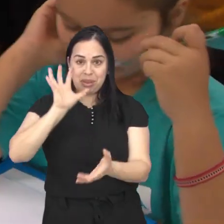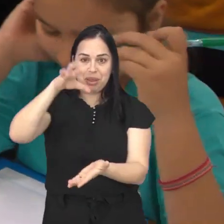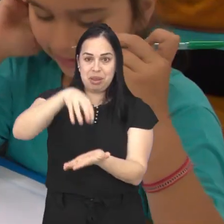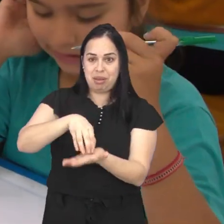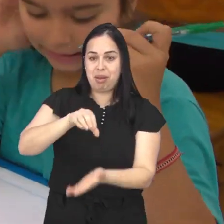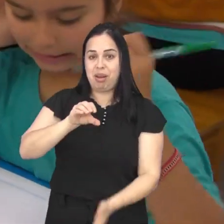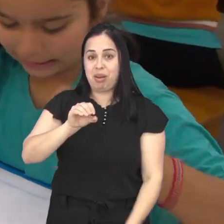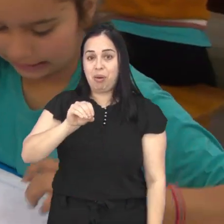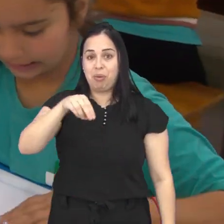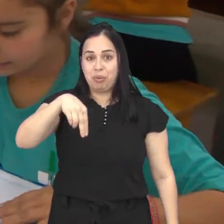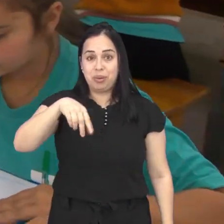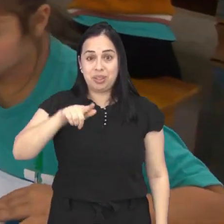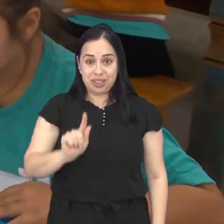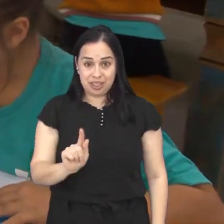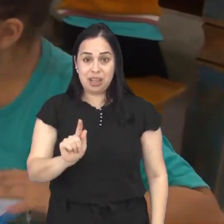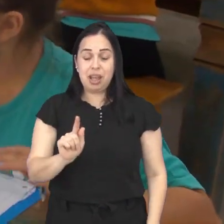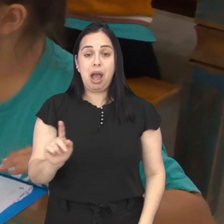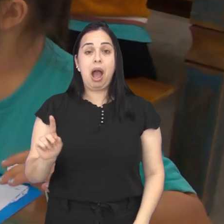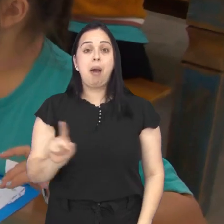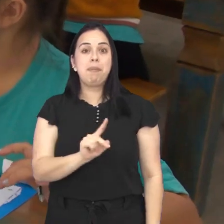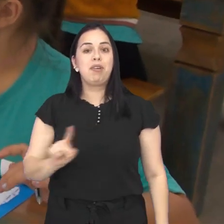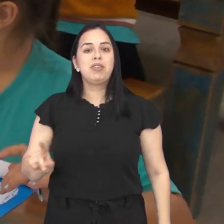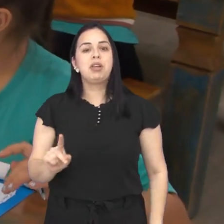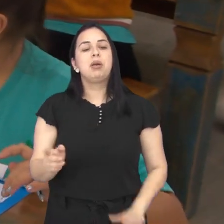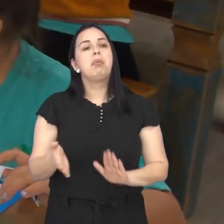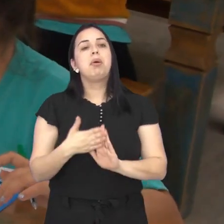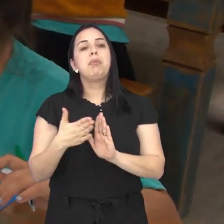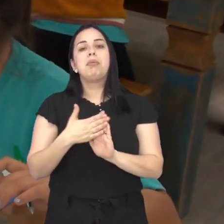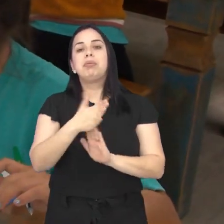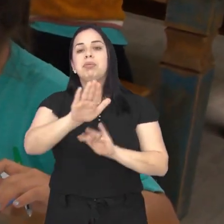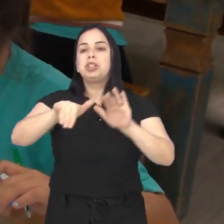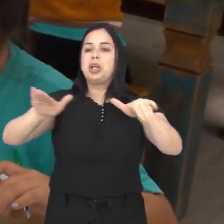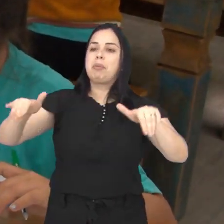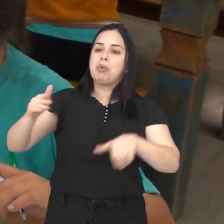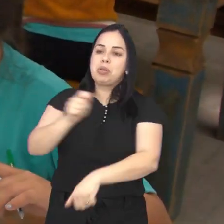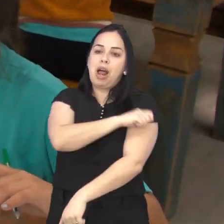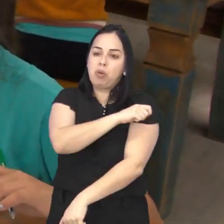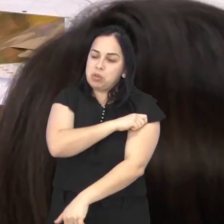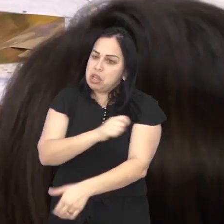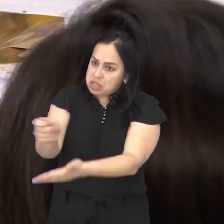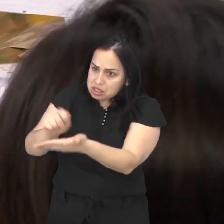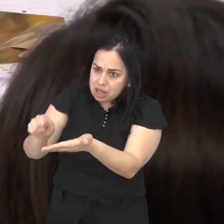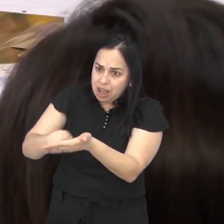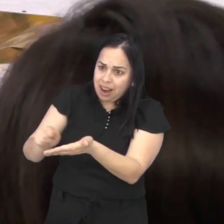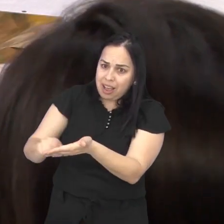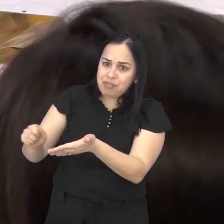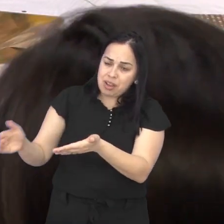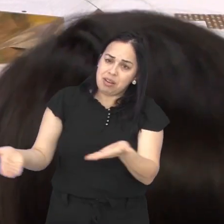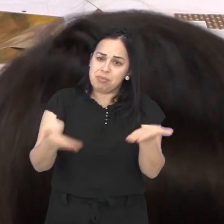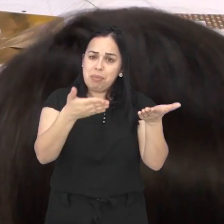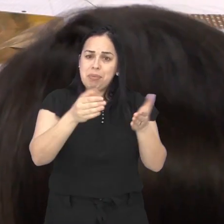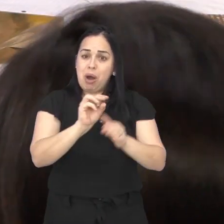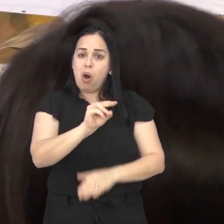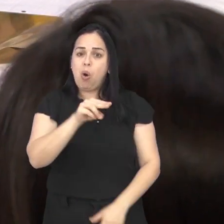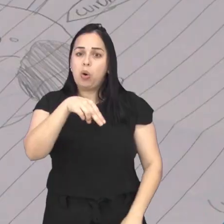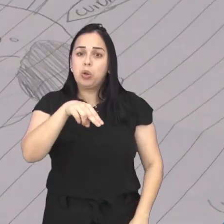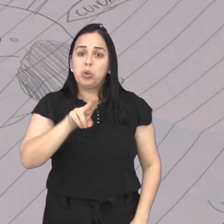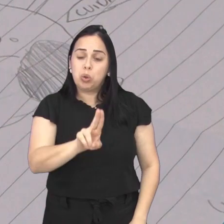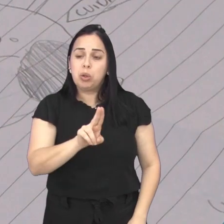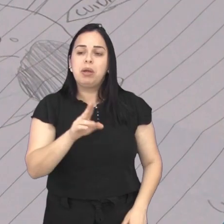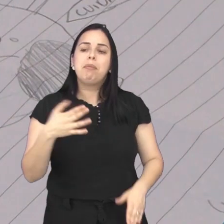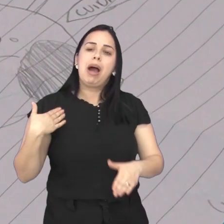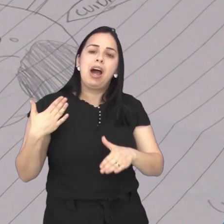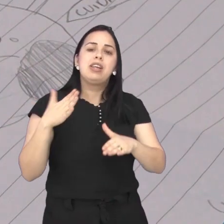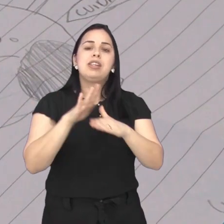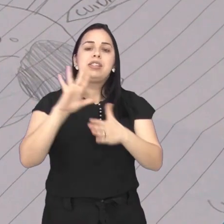cruzam nesta ONG de impacto social em São José. A professora propôs aos alunos que eles escrevessem uma carta à ONU com